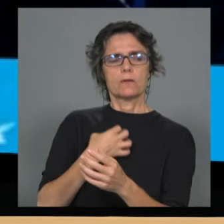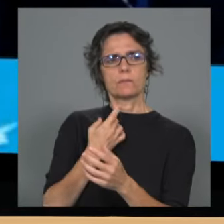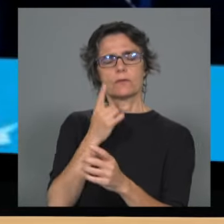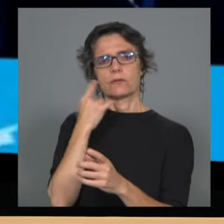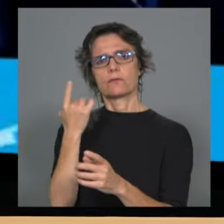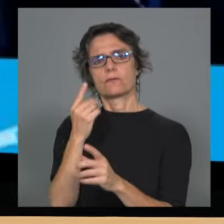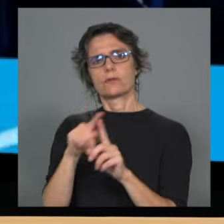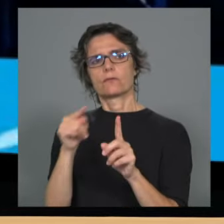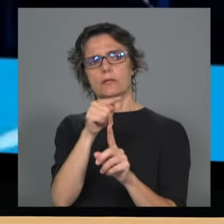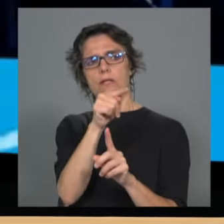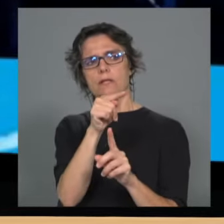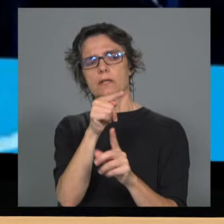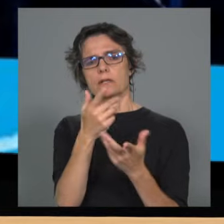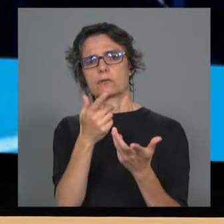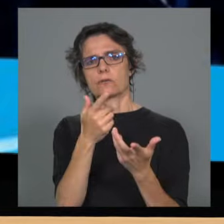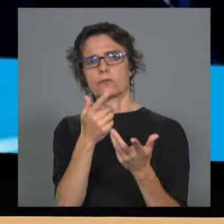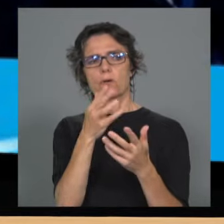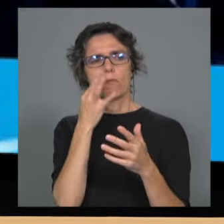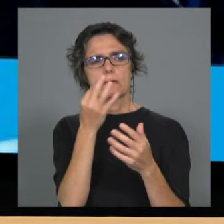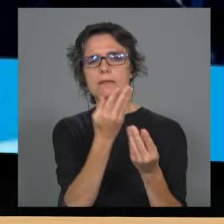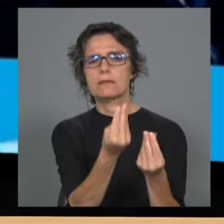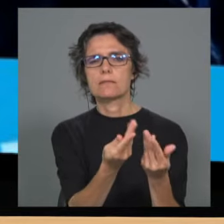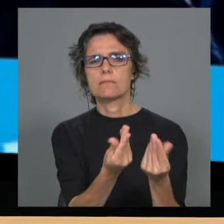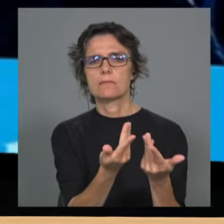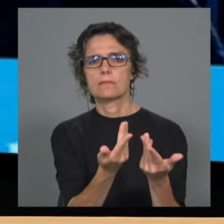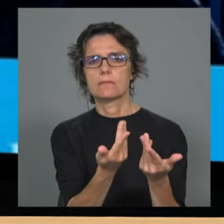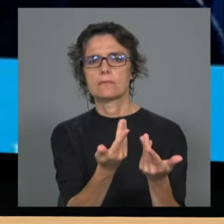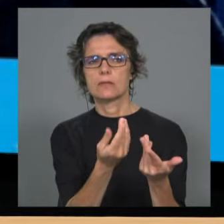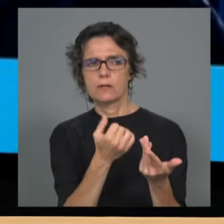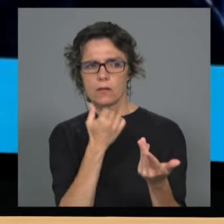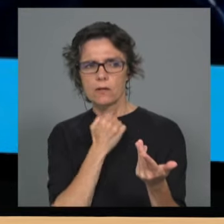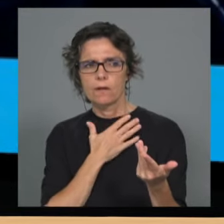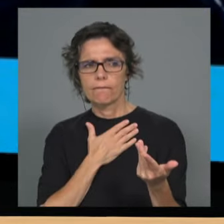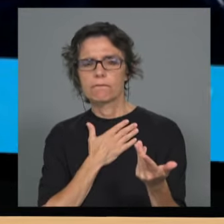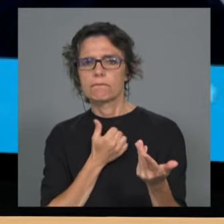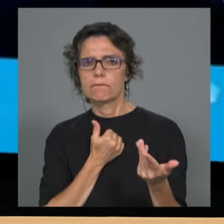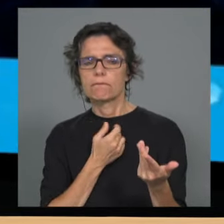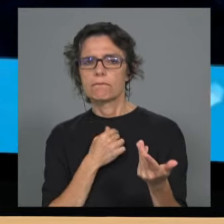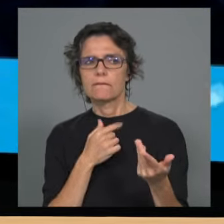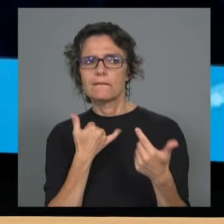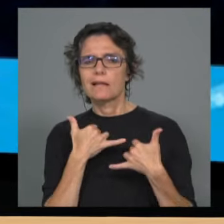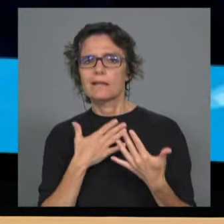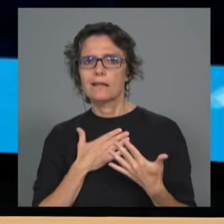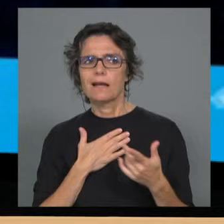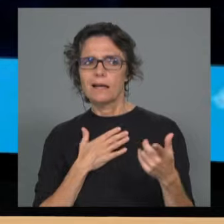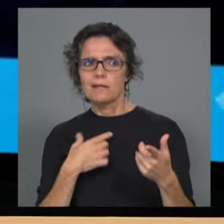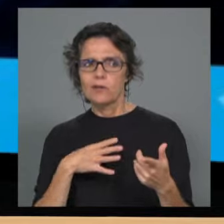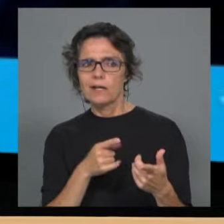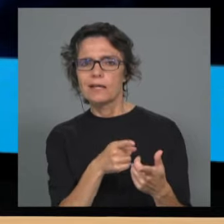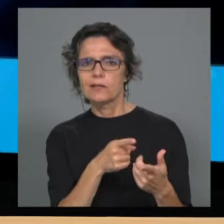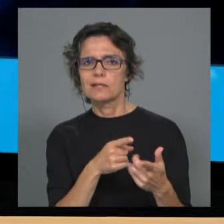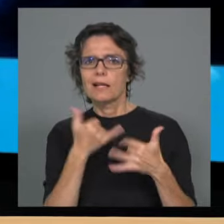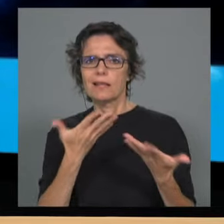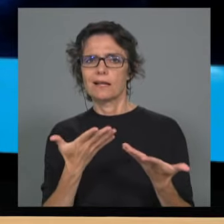sempre o sacerdote próximo, mas eu ali senti algo diferente. E eu dizia, pá, é isto mesmo que eu quero, quer dizer, é ser alegre,